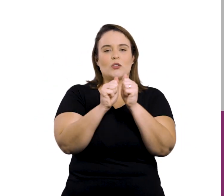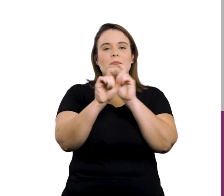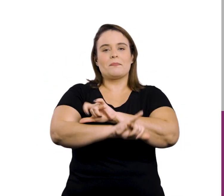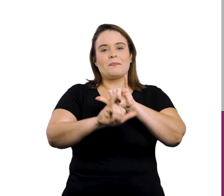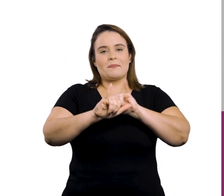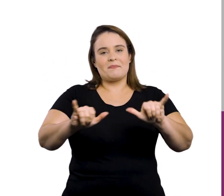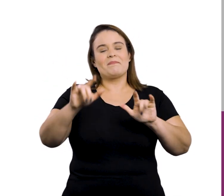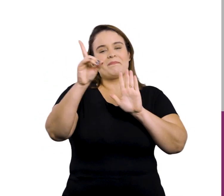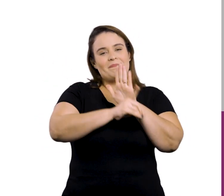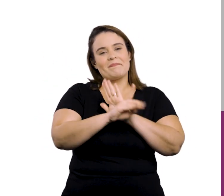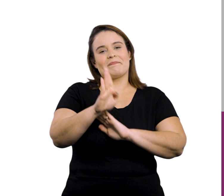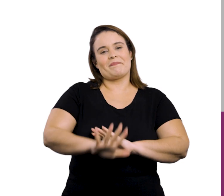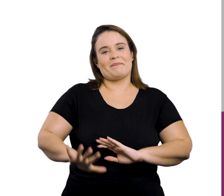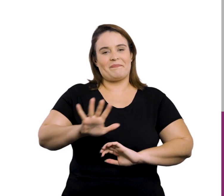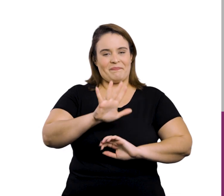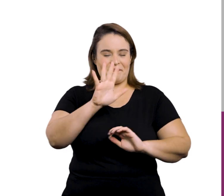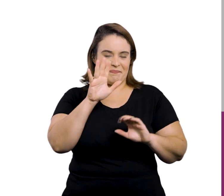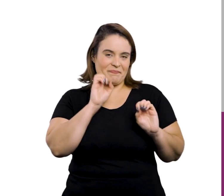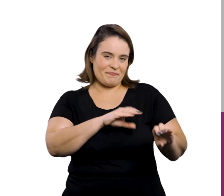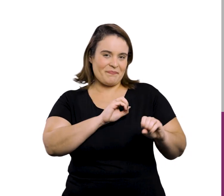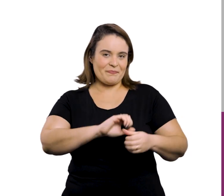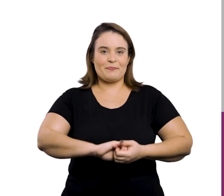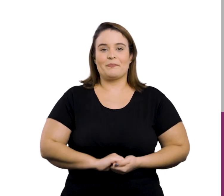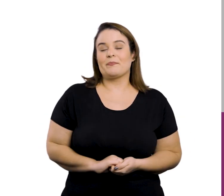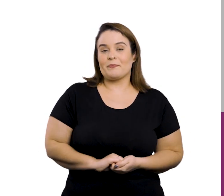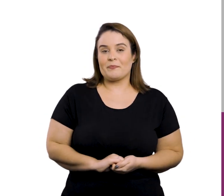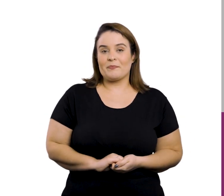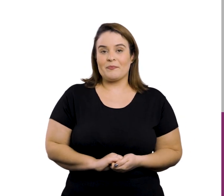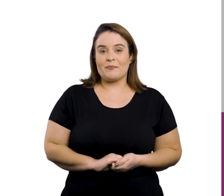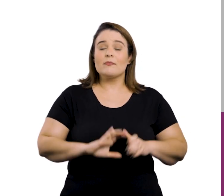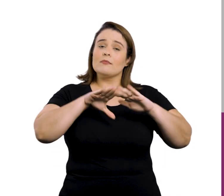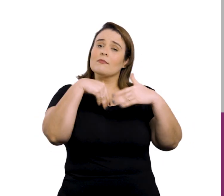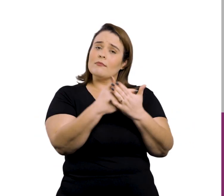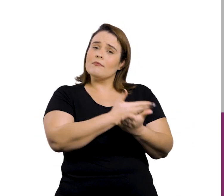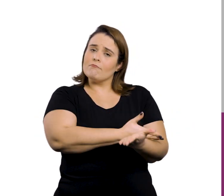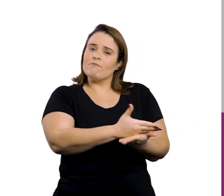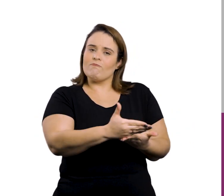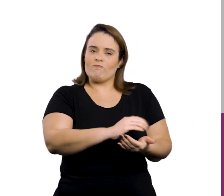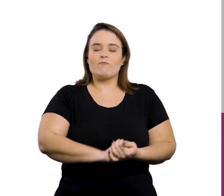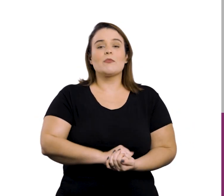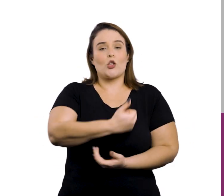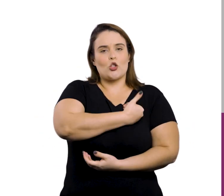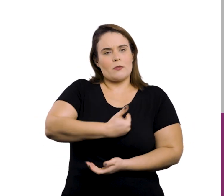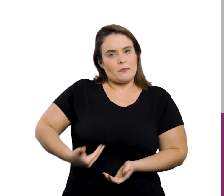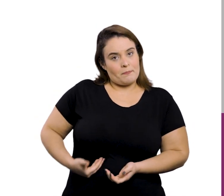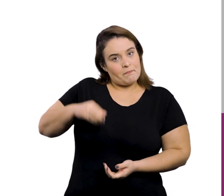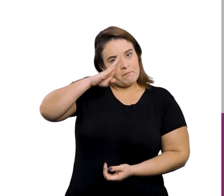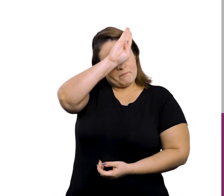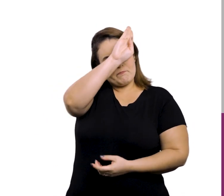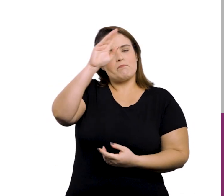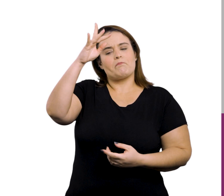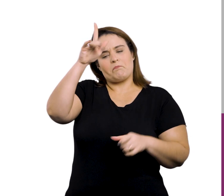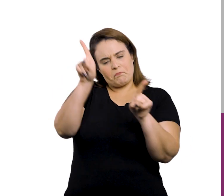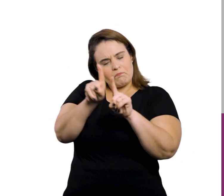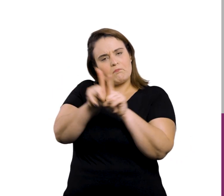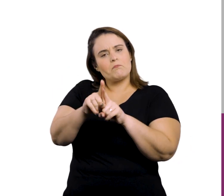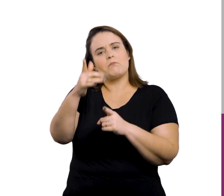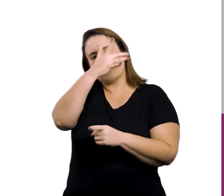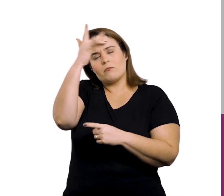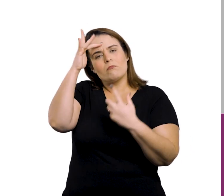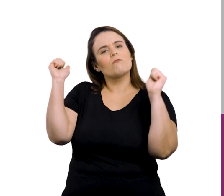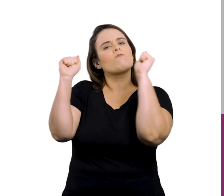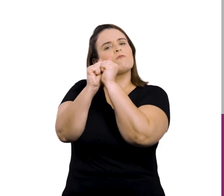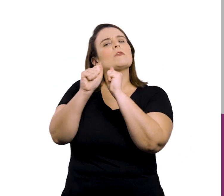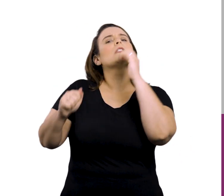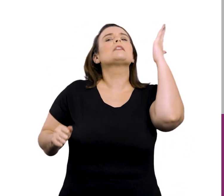Campanha Nacional pelo Direito à Educação. A educação contra a barbárie começa pela escola. O governo Bolsonaro e